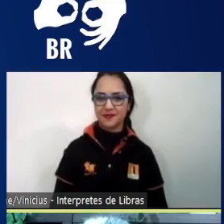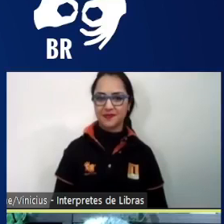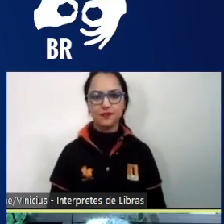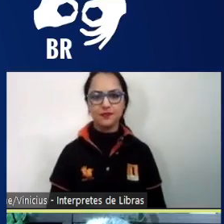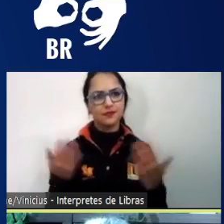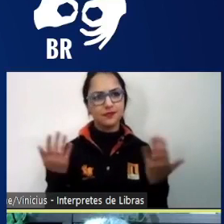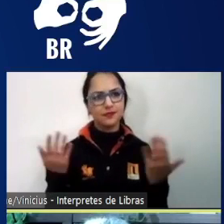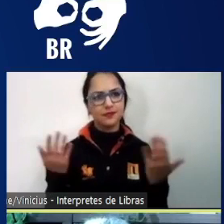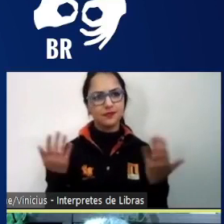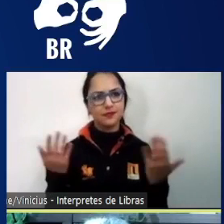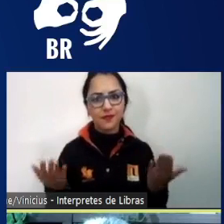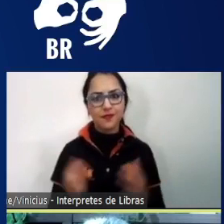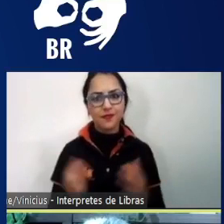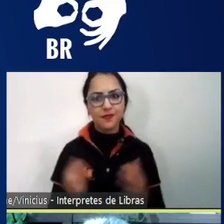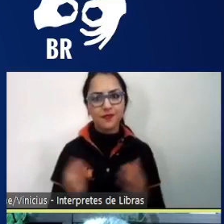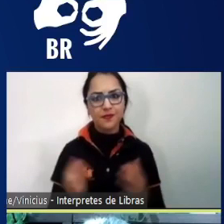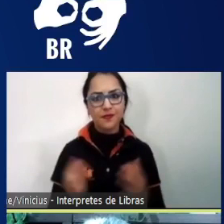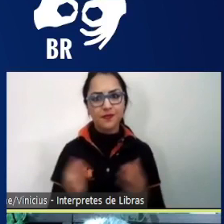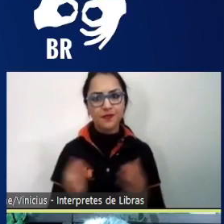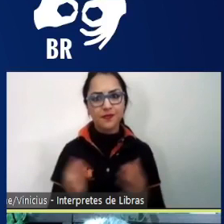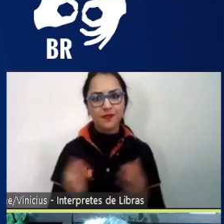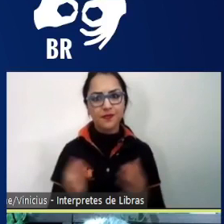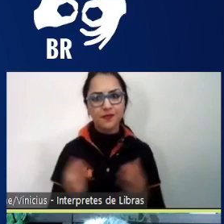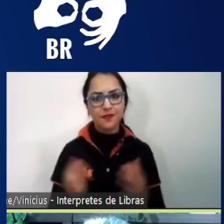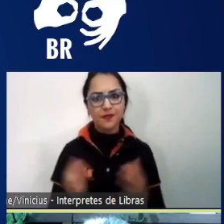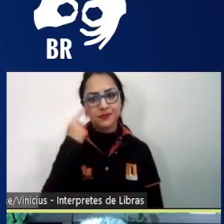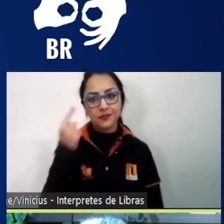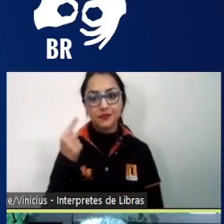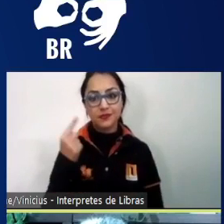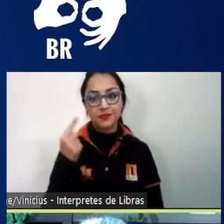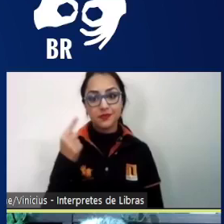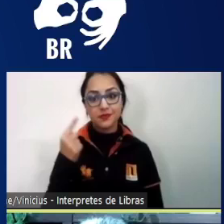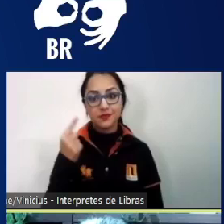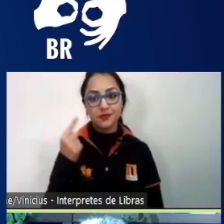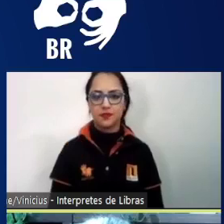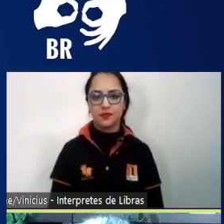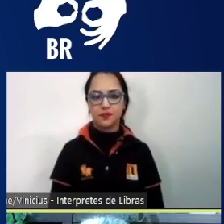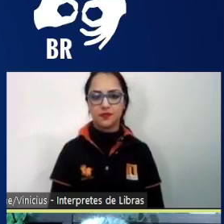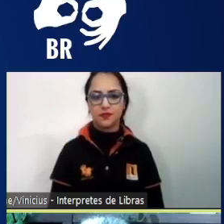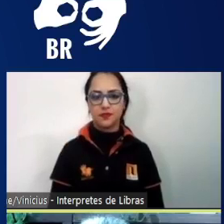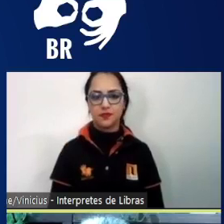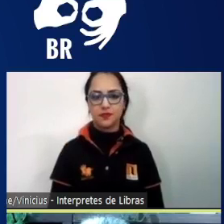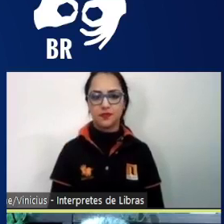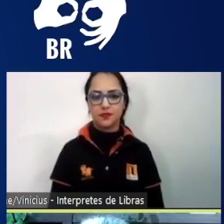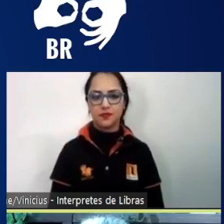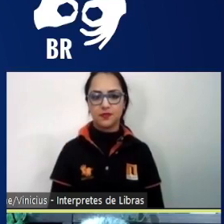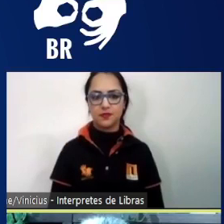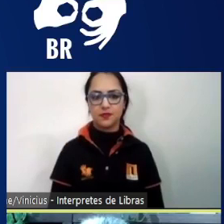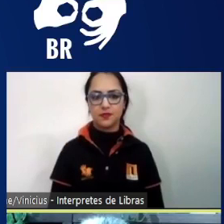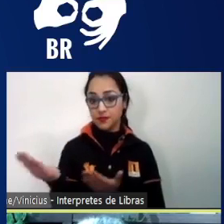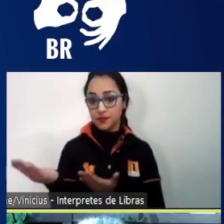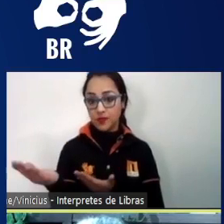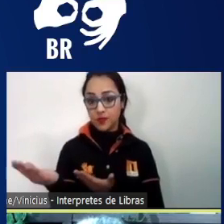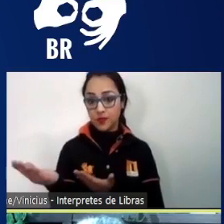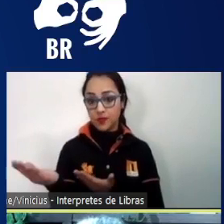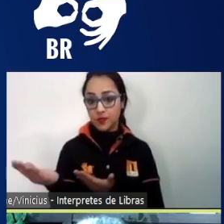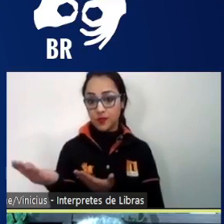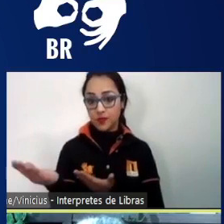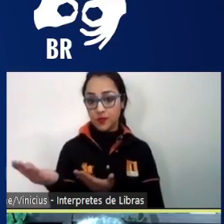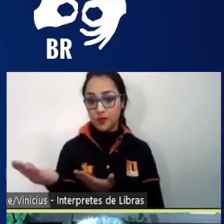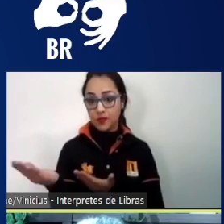nós podemos colocar o jovem, que temos uma lei de ação afirmativa para